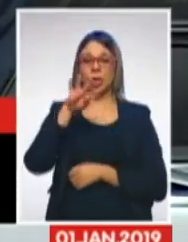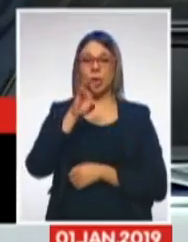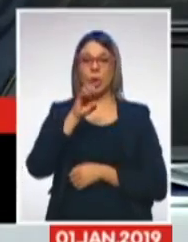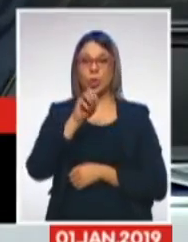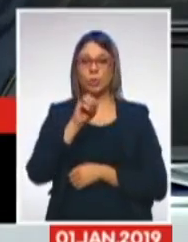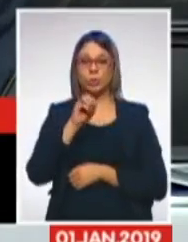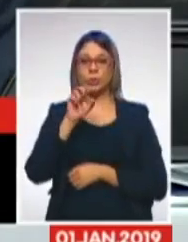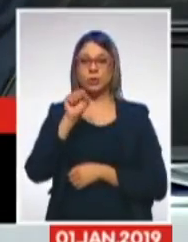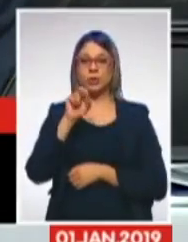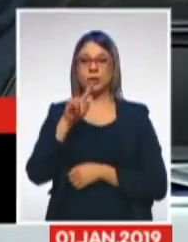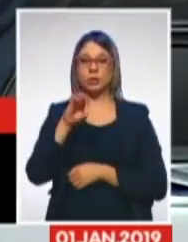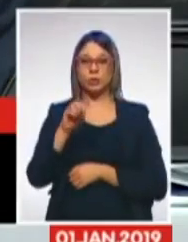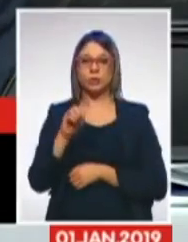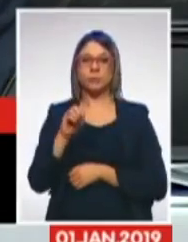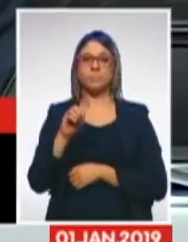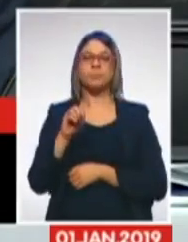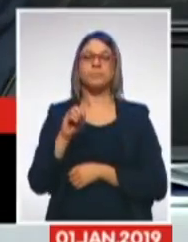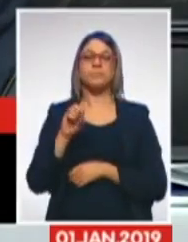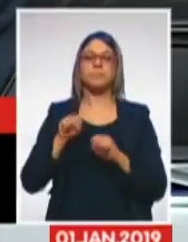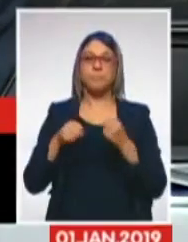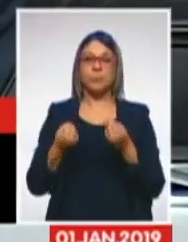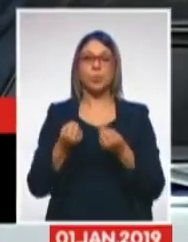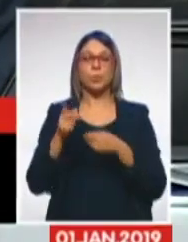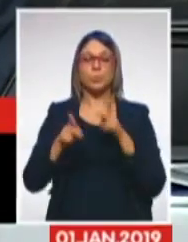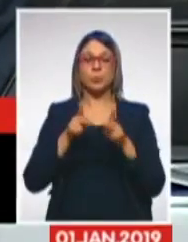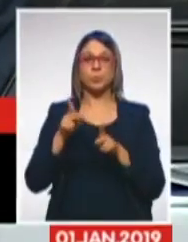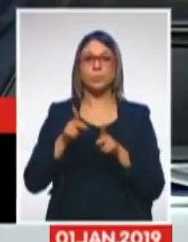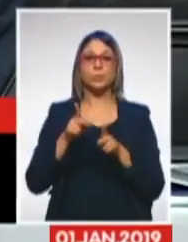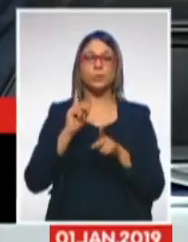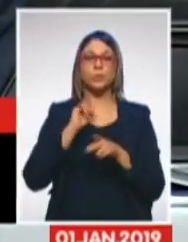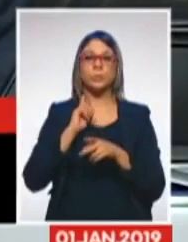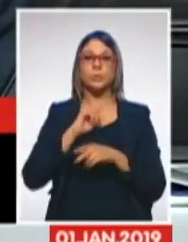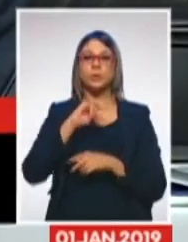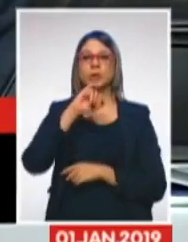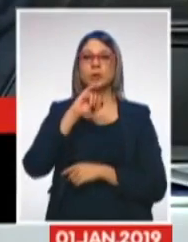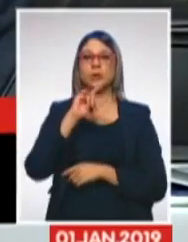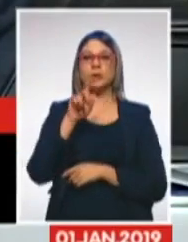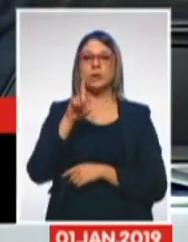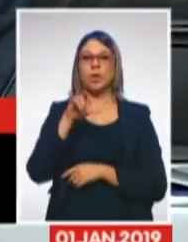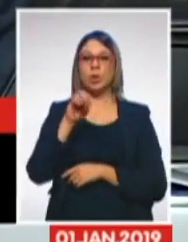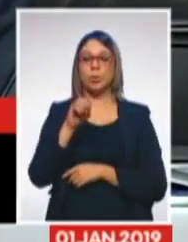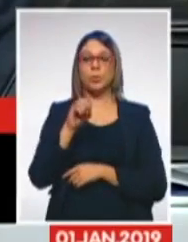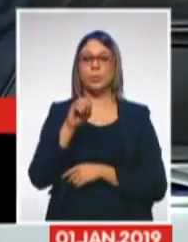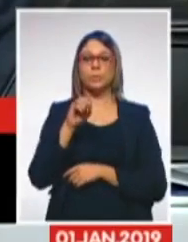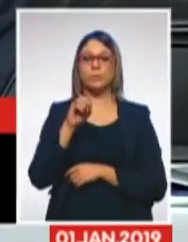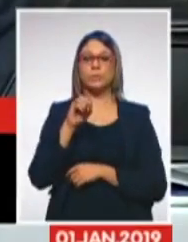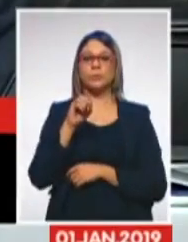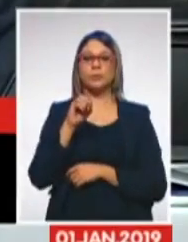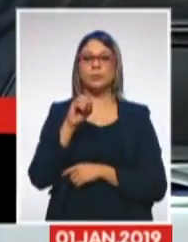Excelentíssimo senhor Defensor Público do Estado de Minas Gerais, Gério